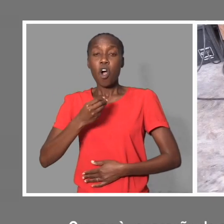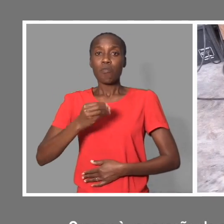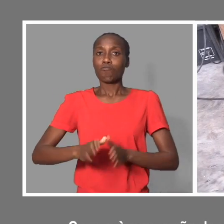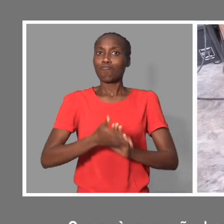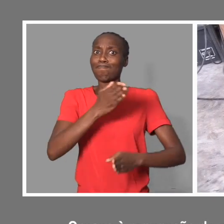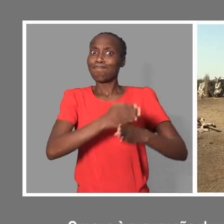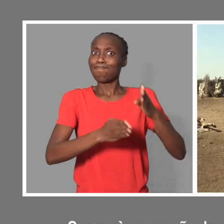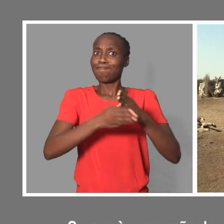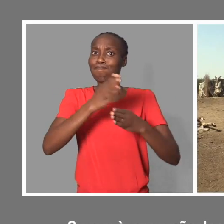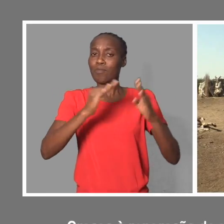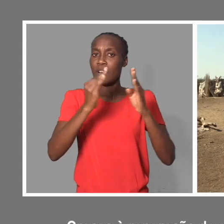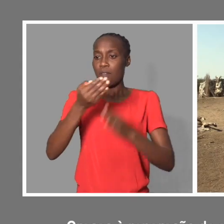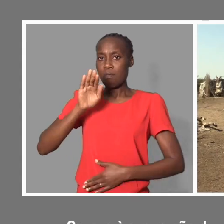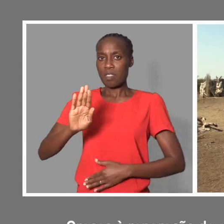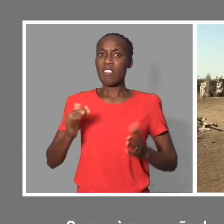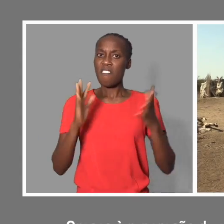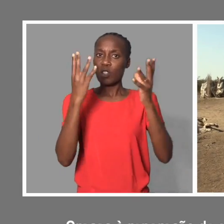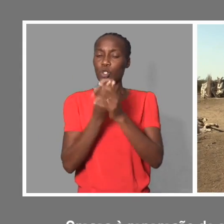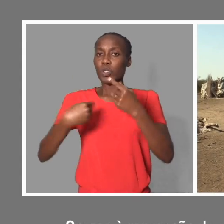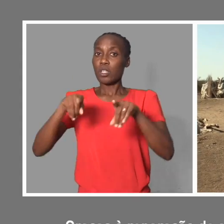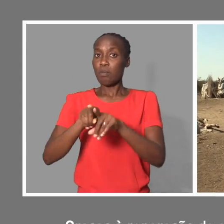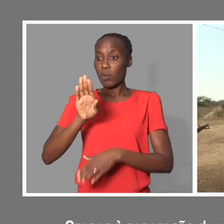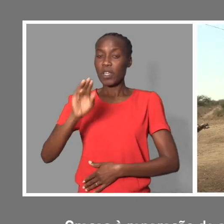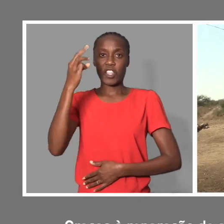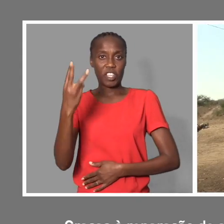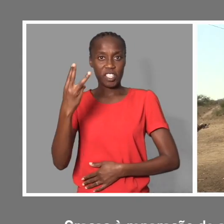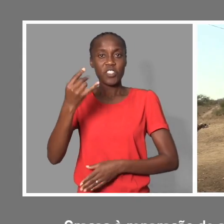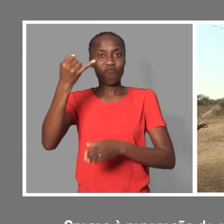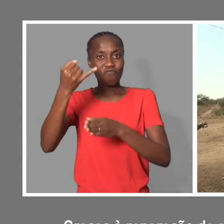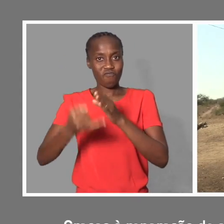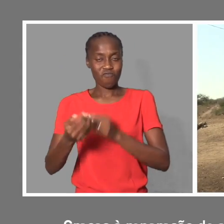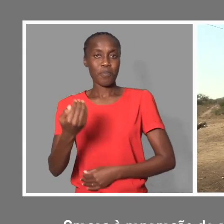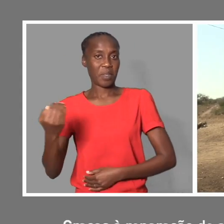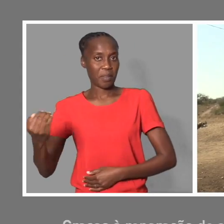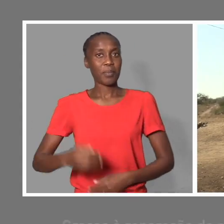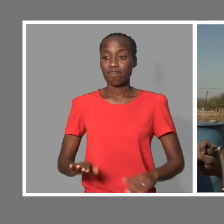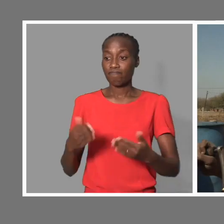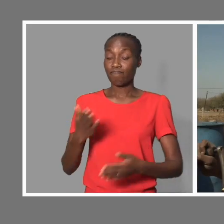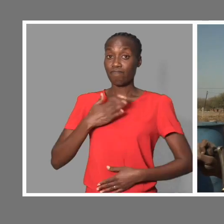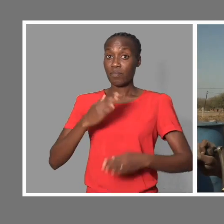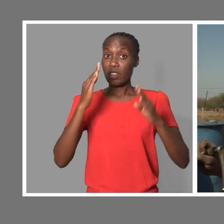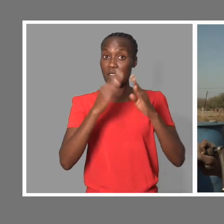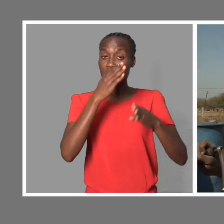Arthur conseguiu construir sua casa onde vivem com os três irmãos mais novos.